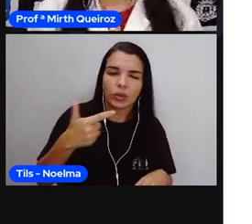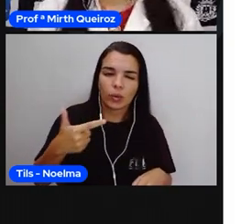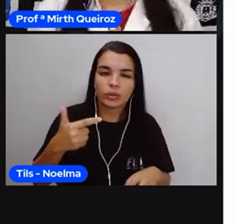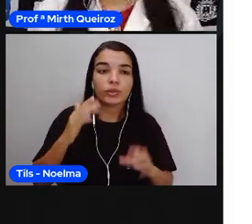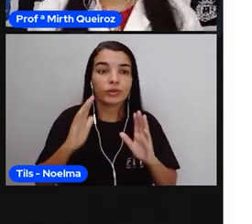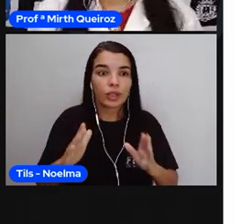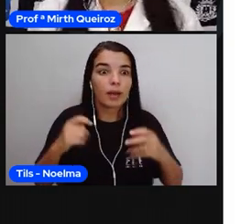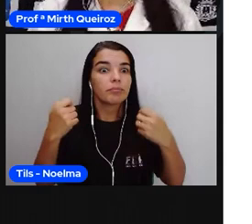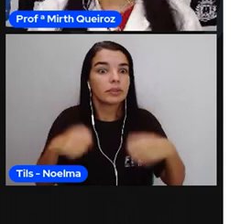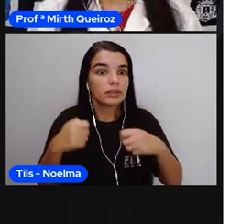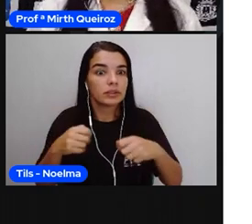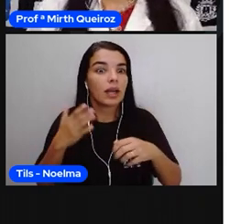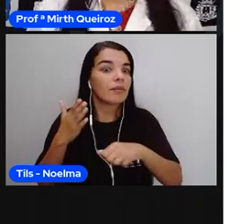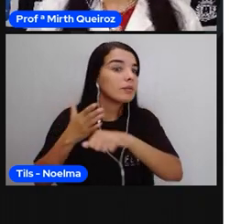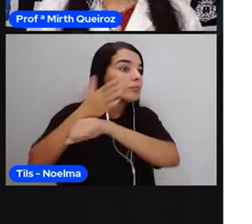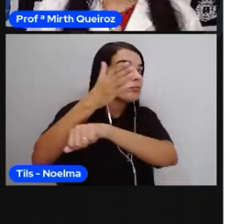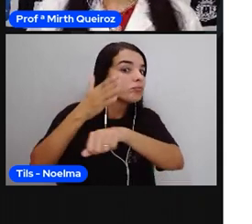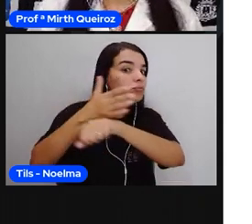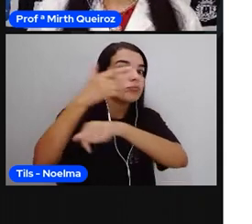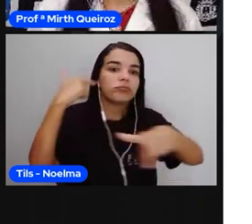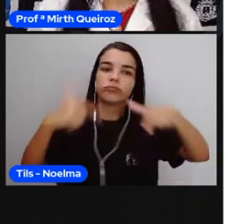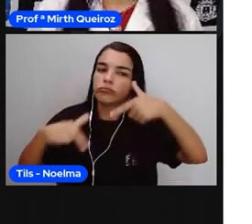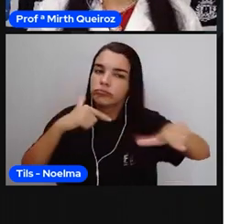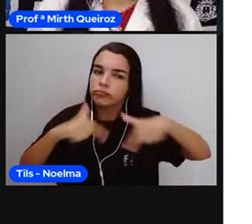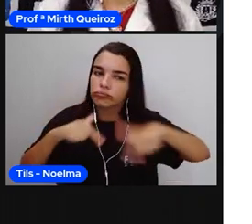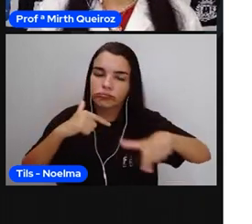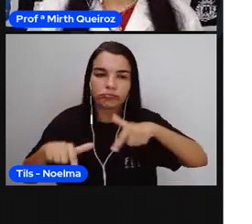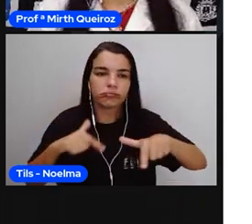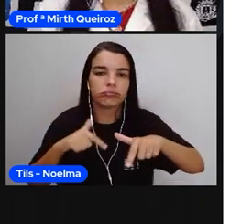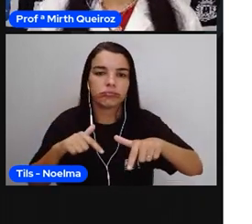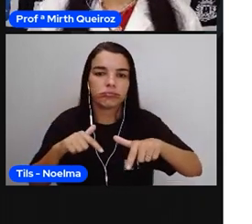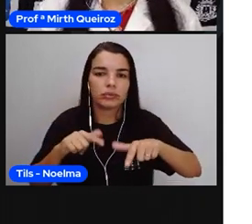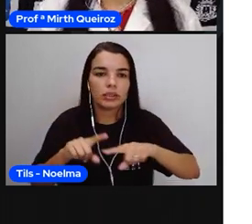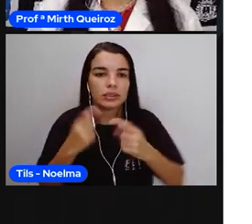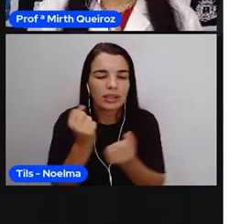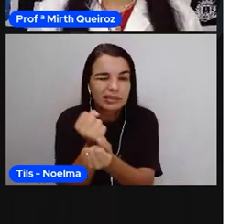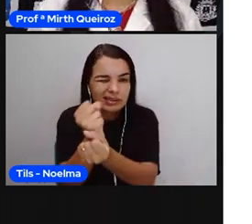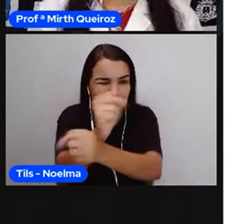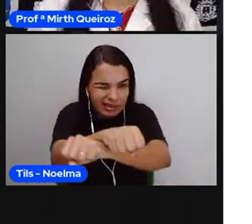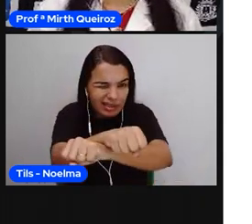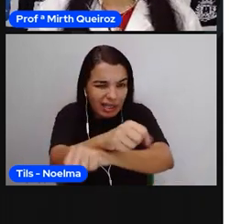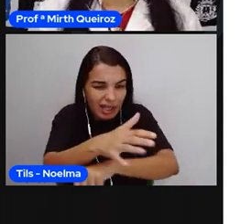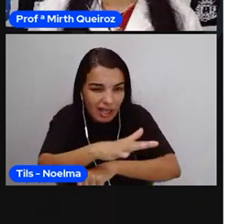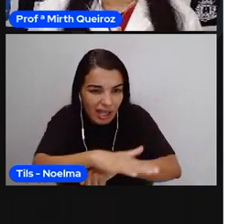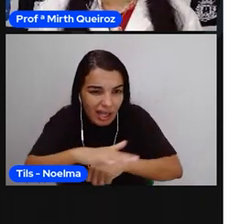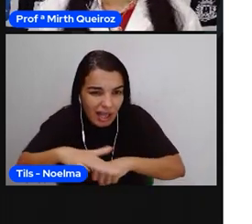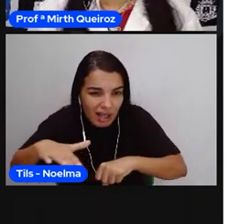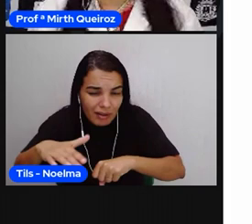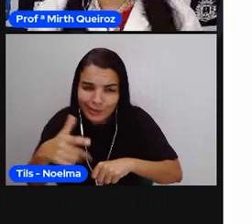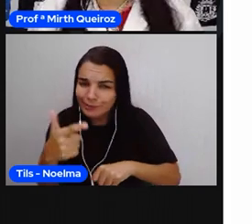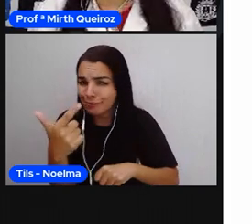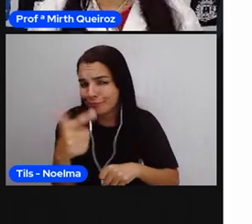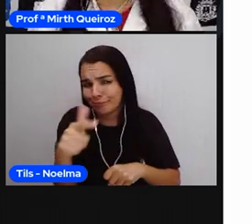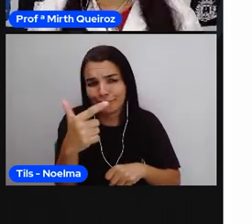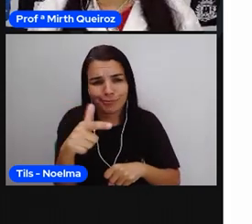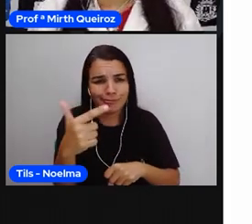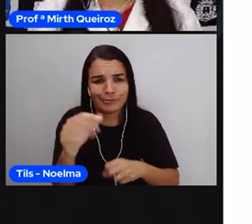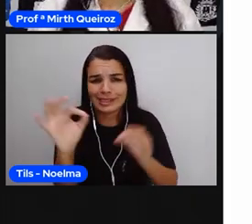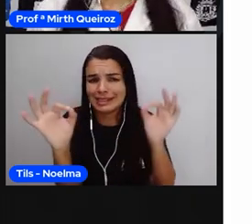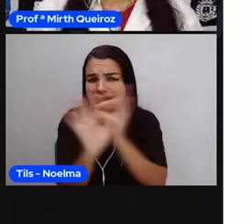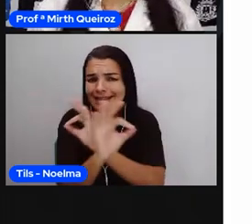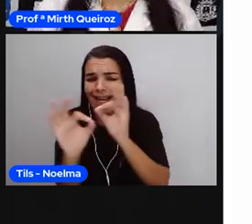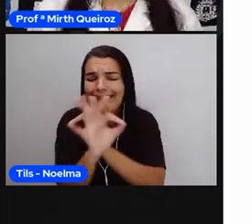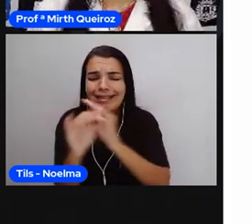já iam para a lavoura, né? E a infância da criança escravizada, praticamente ela não existia, porque essa criança ela não podia